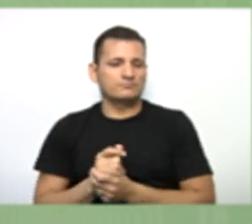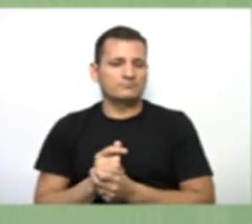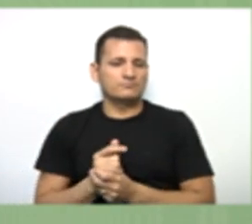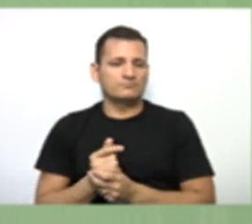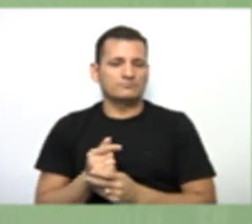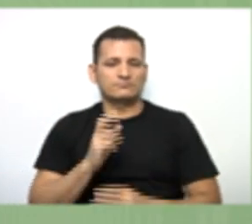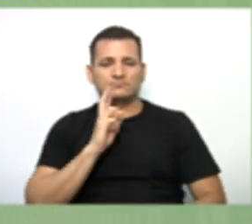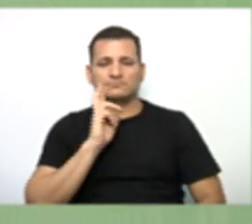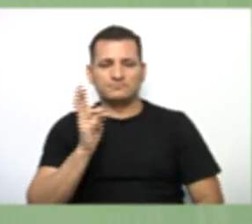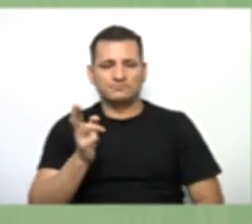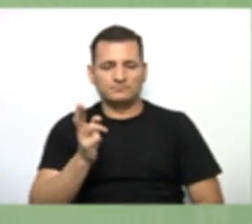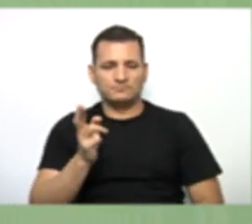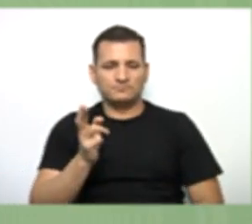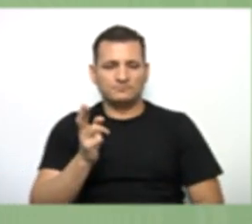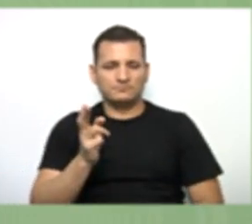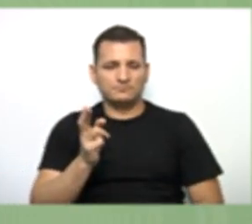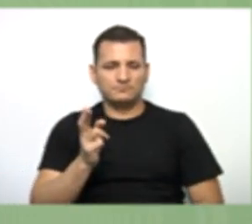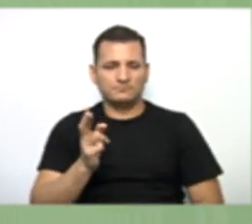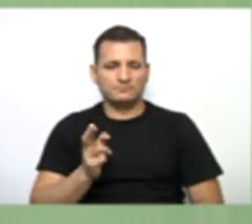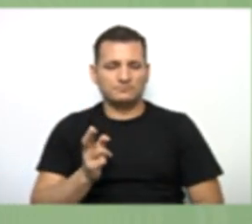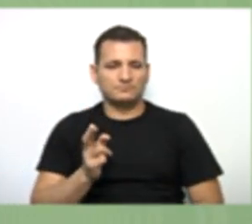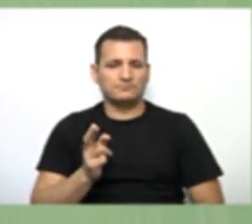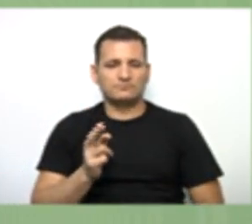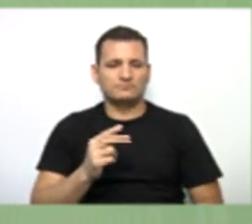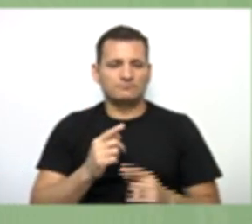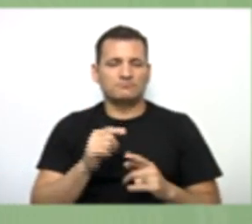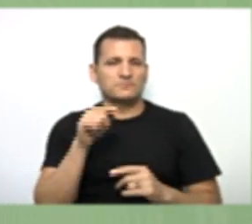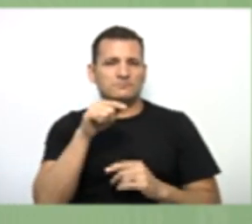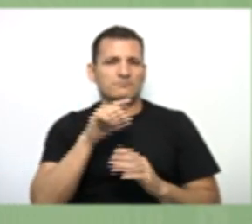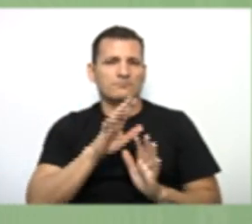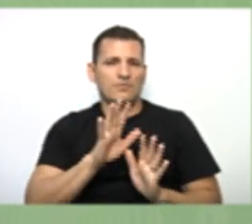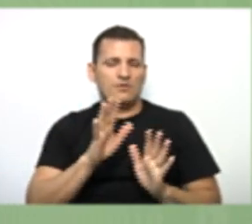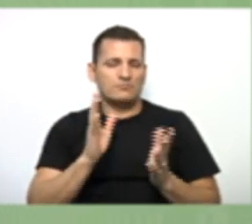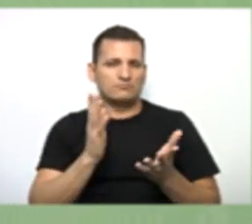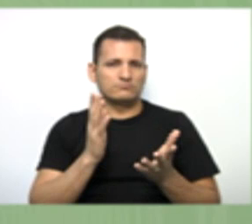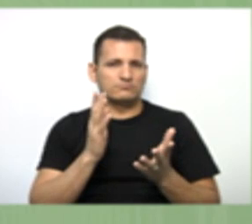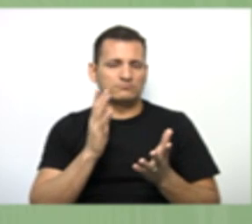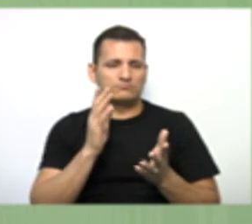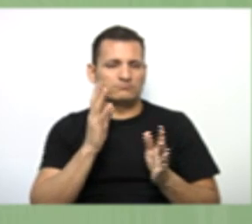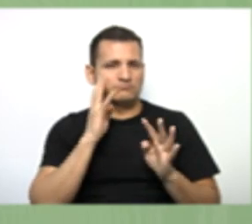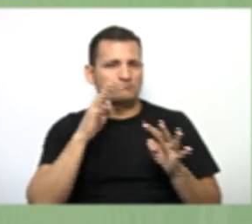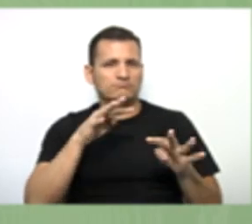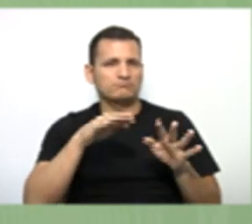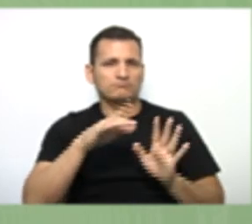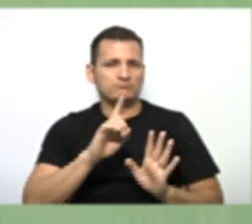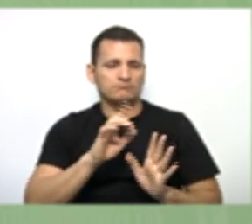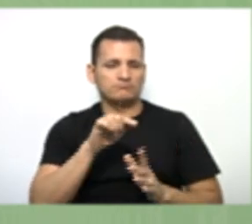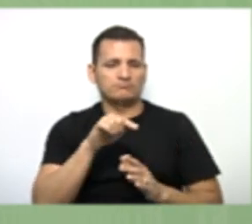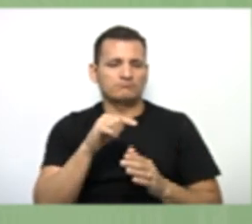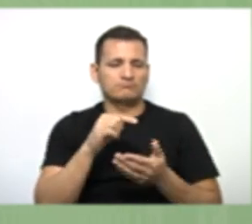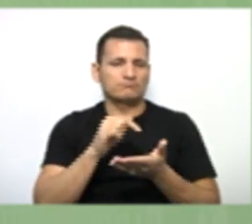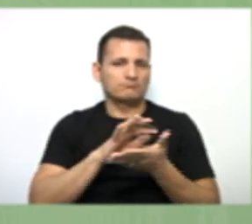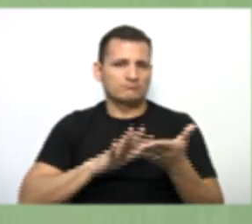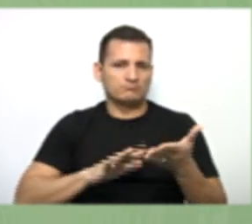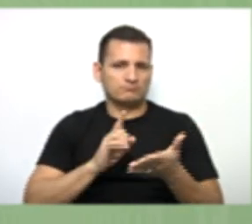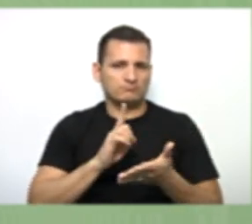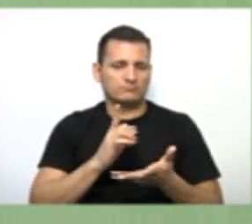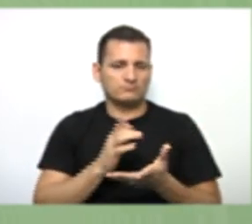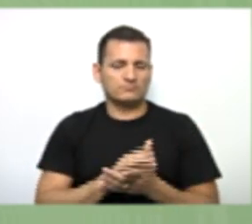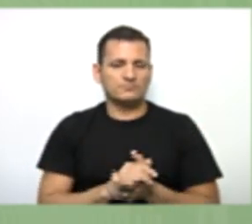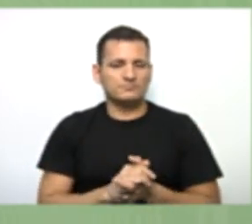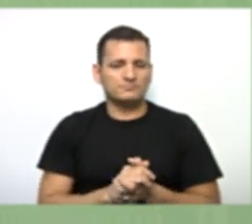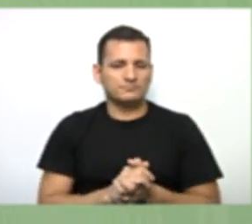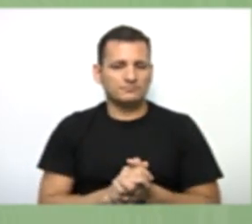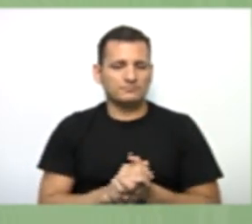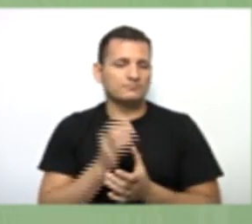temos resultado. Tem uma maneira mais... Detalhe, a gente não vai se ater tanto por aí, nesse exercício, mas a gente vai